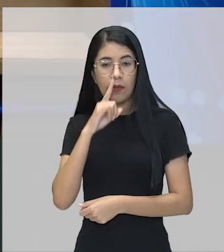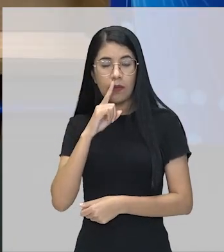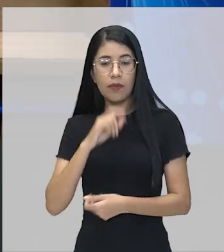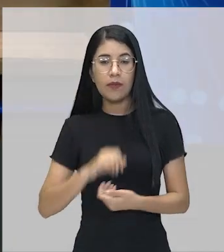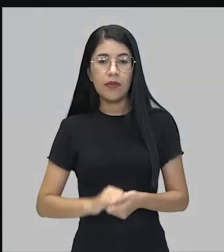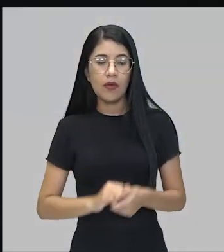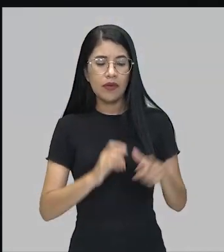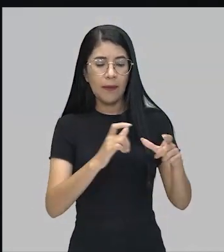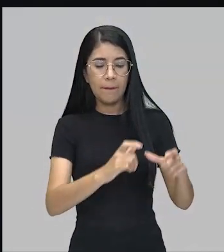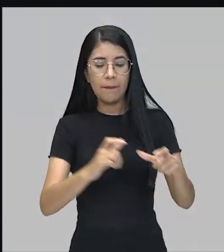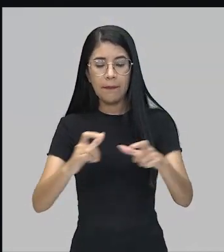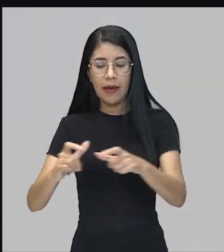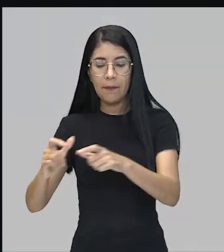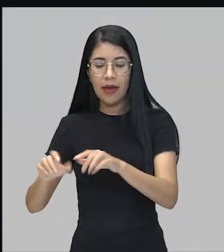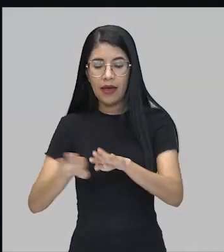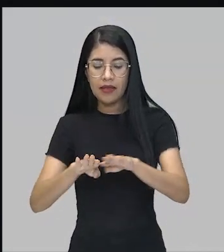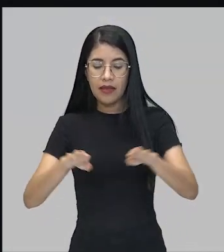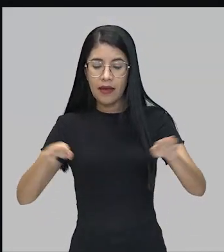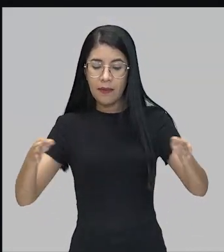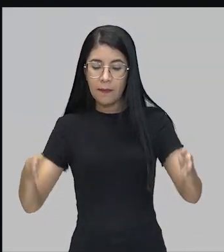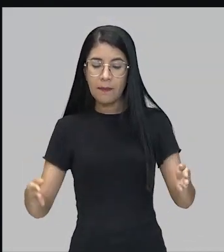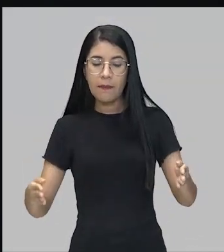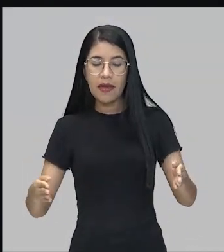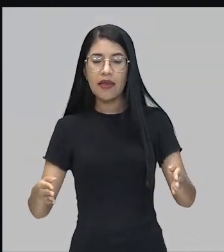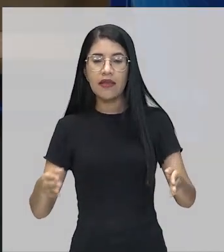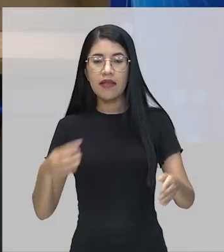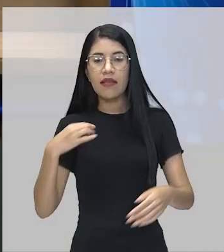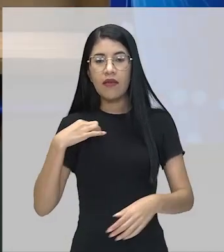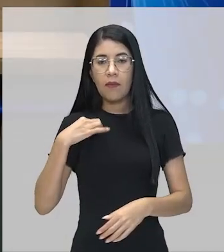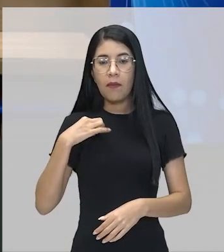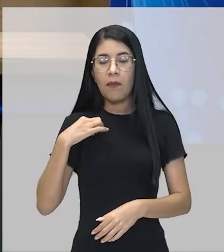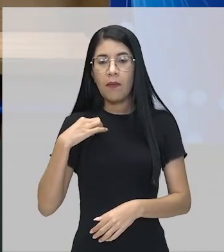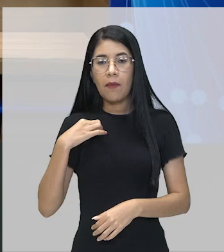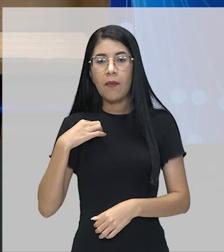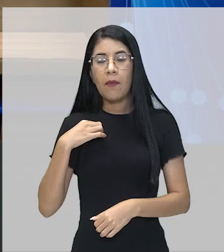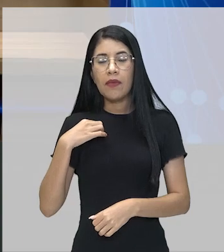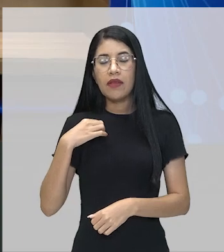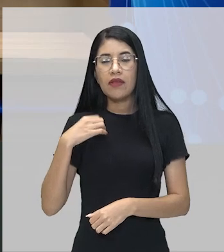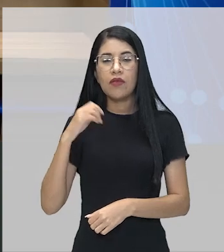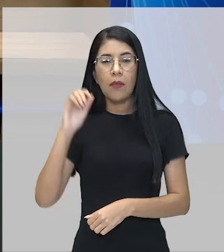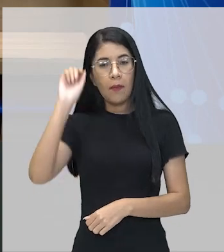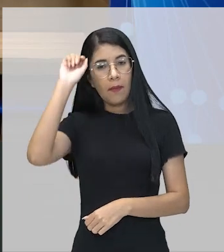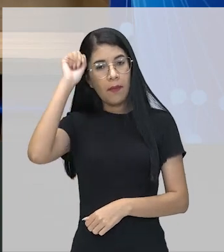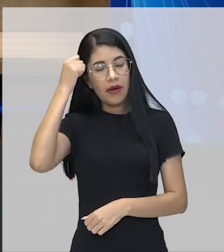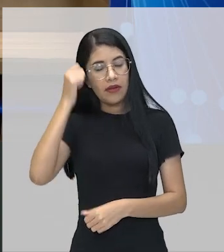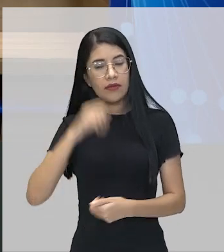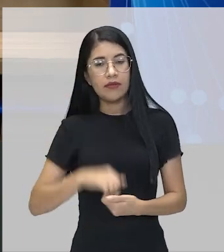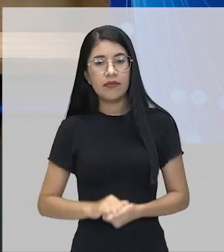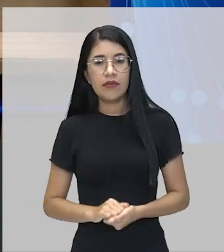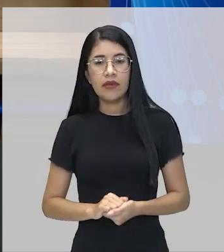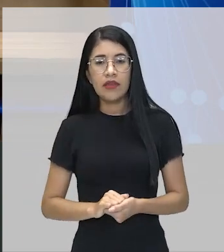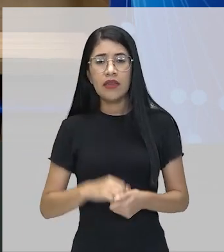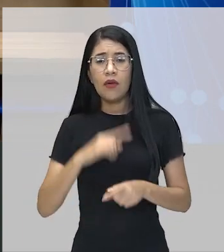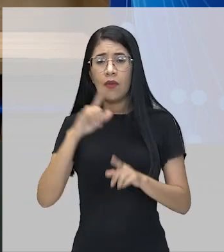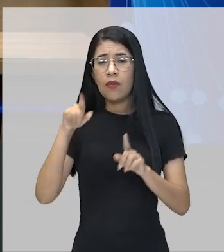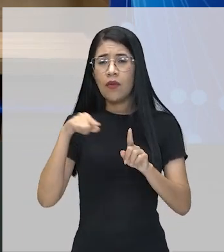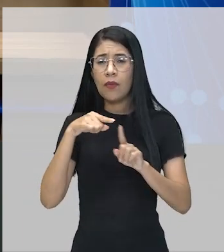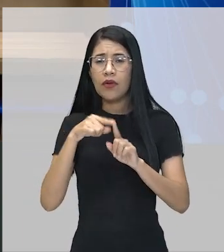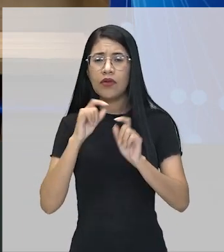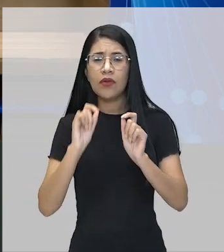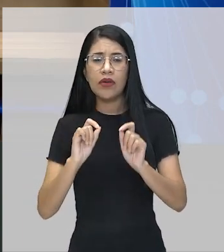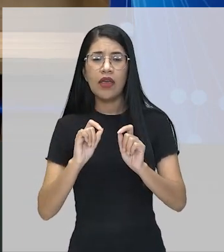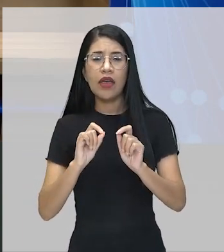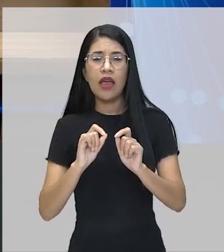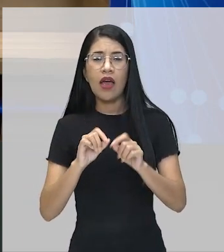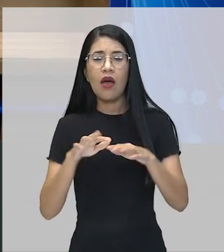Todos sob aqui um pano preto, tá, pessoal? E aí, a ideia é, qual será a cor que irá